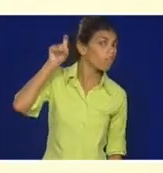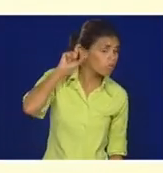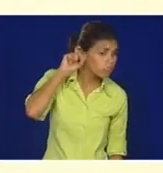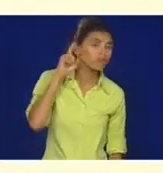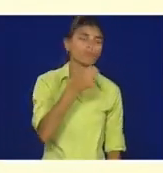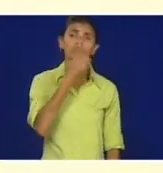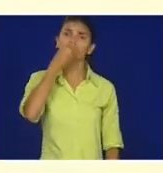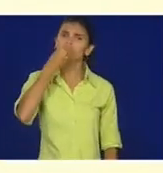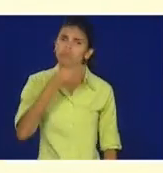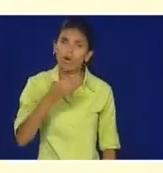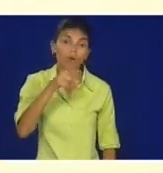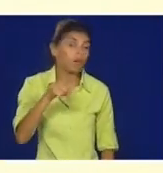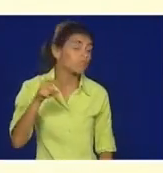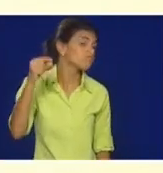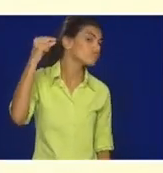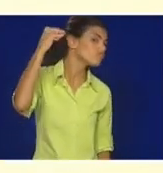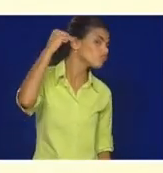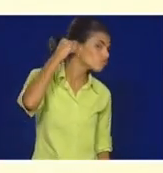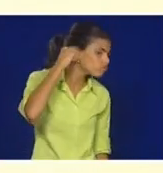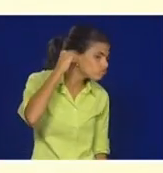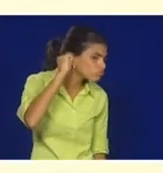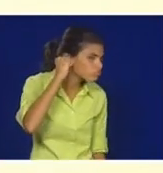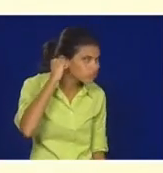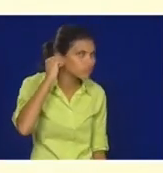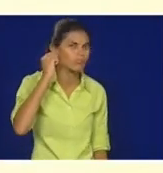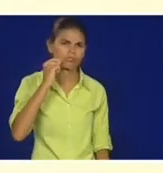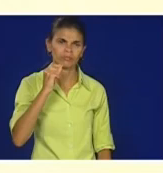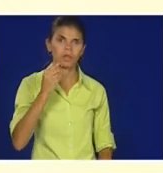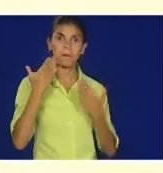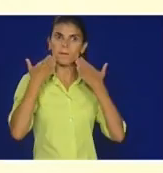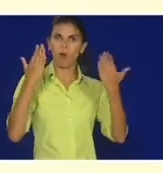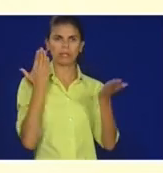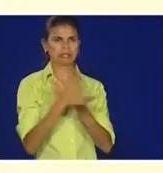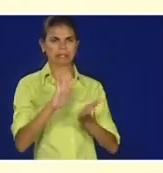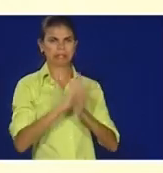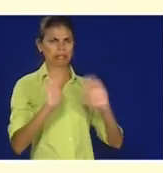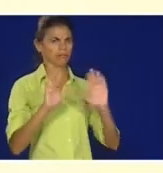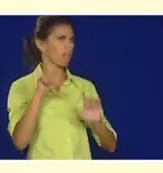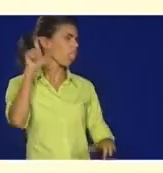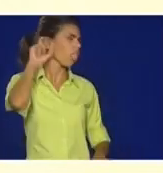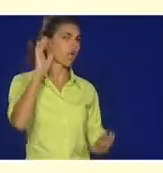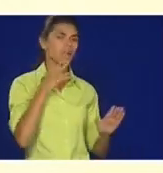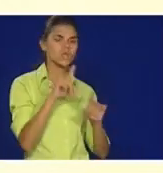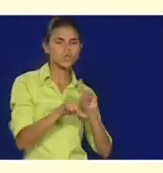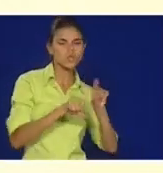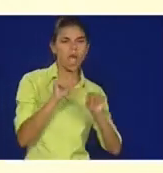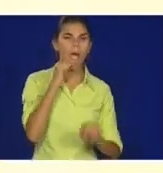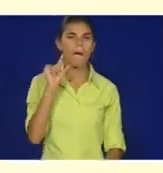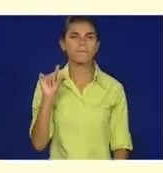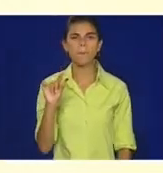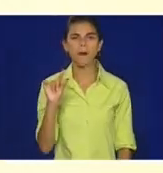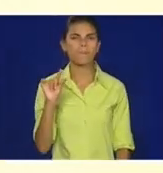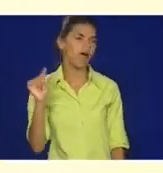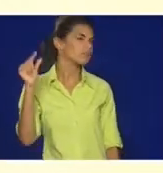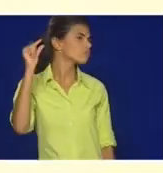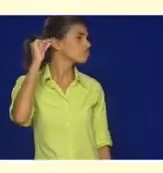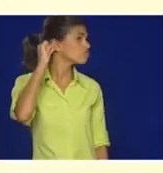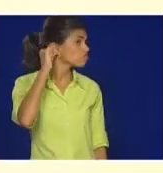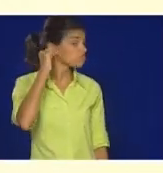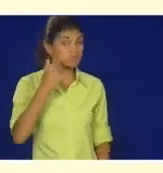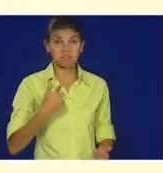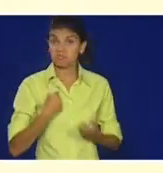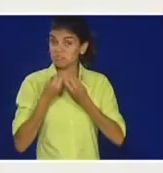mostrou o aparelho, me explicou que ficava dentro do ouvido, que não ia aparecer nada, eu escolhi até um